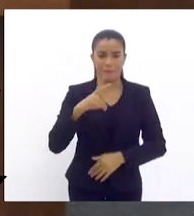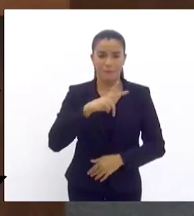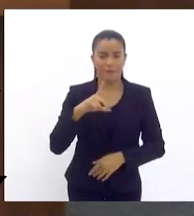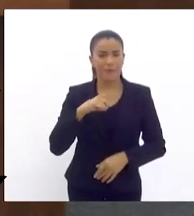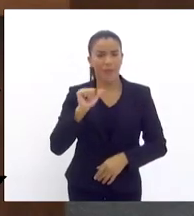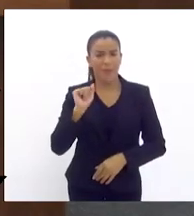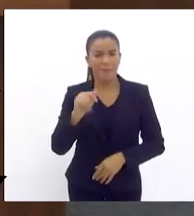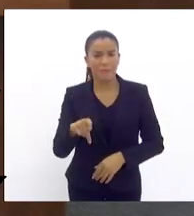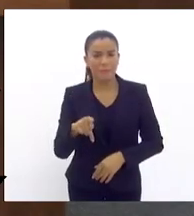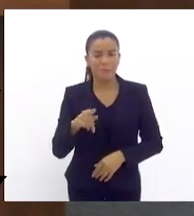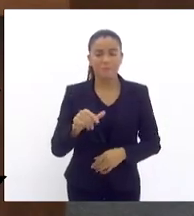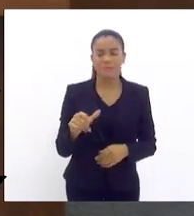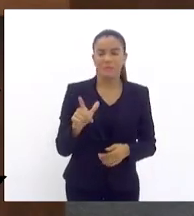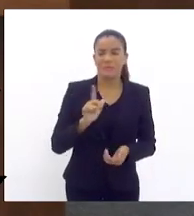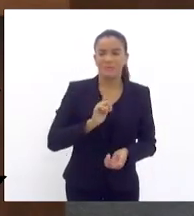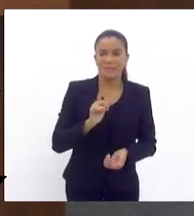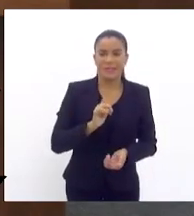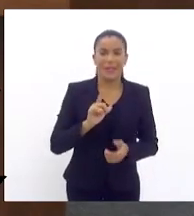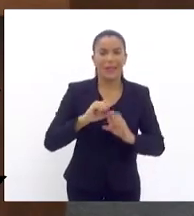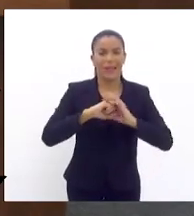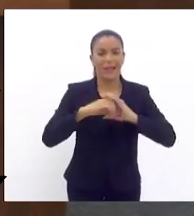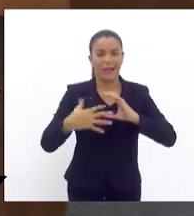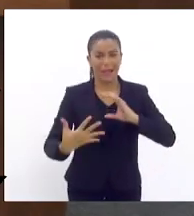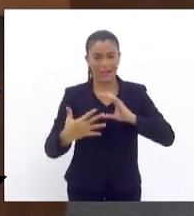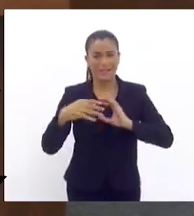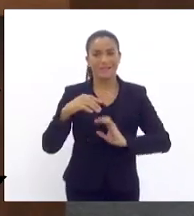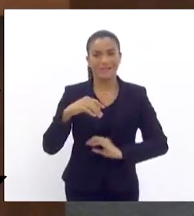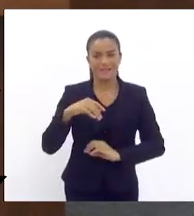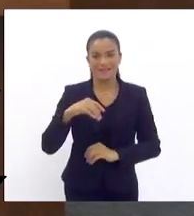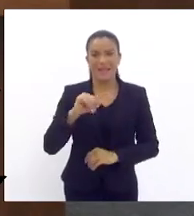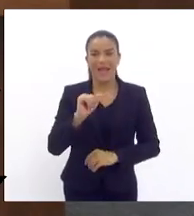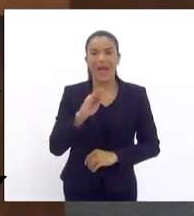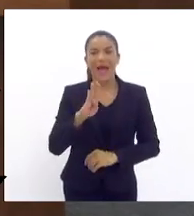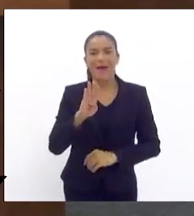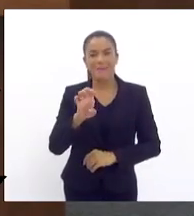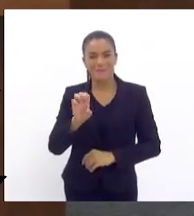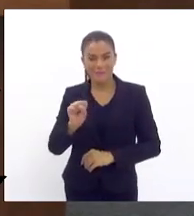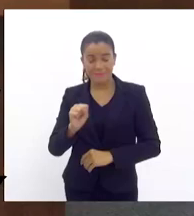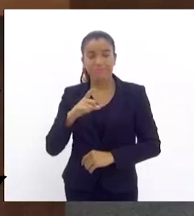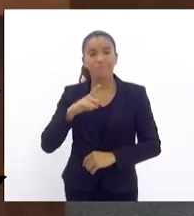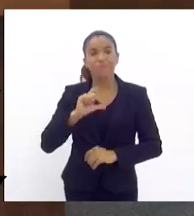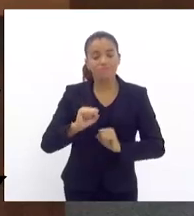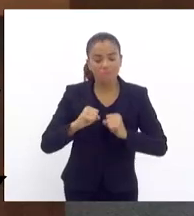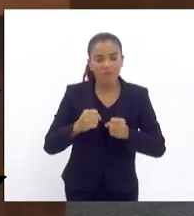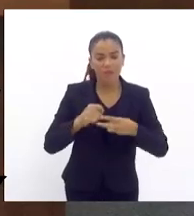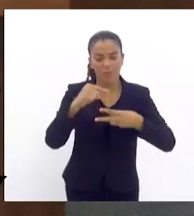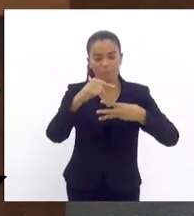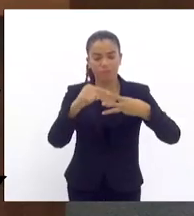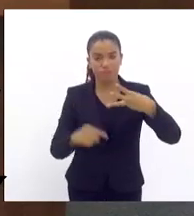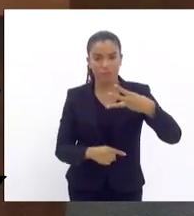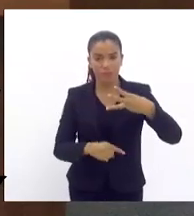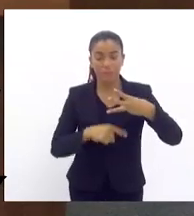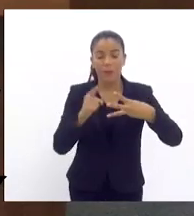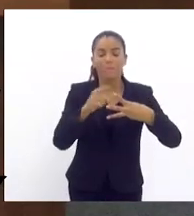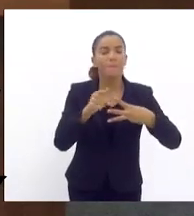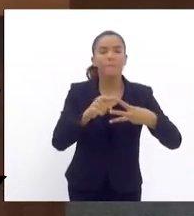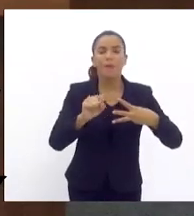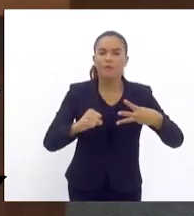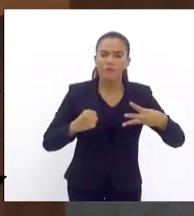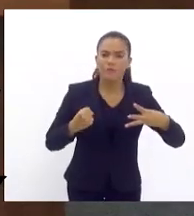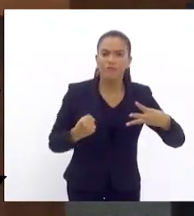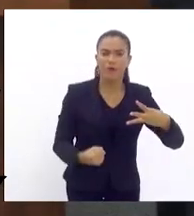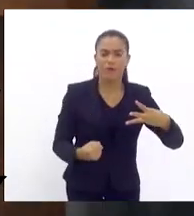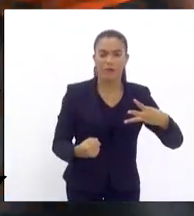aposentado, né, essa característica da ABIS, a gente defendeu três principais pontos. Primeiro,